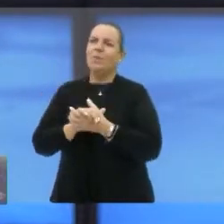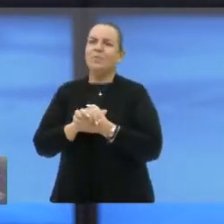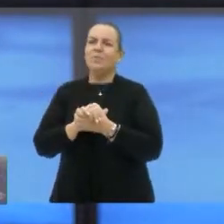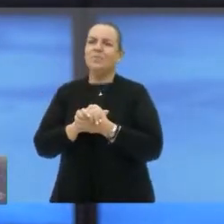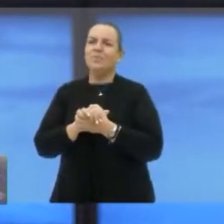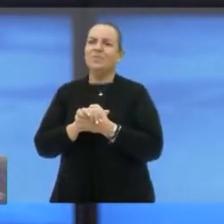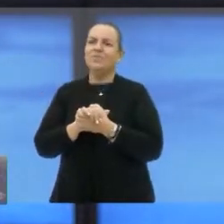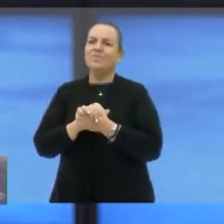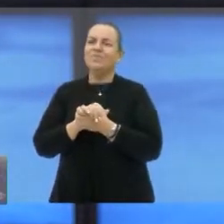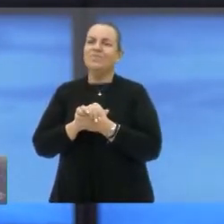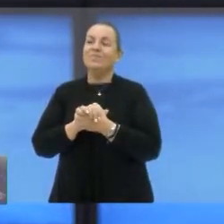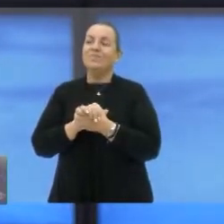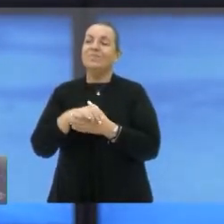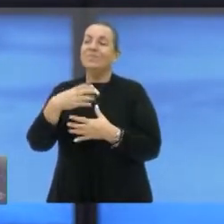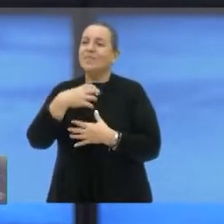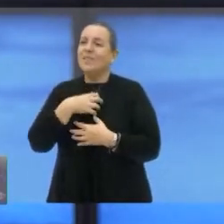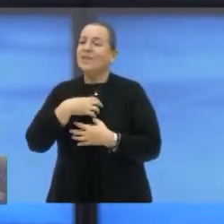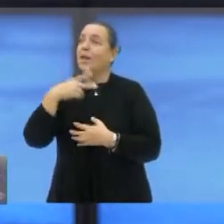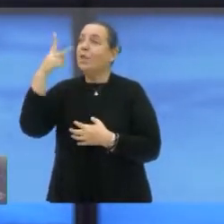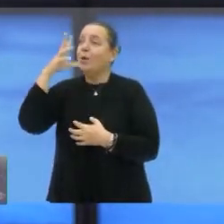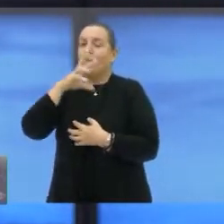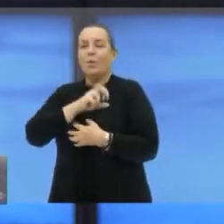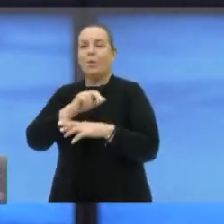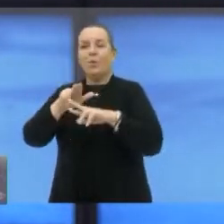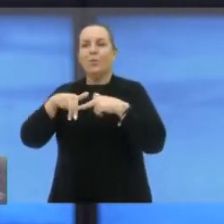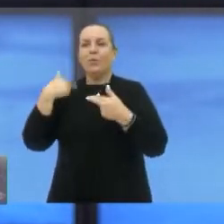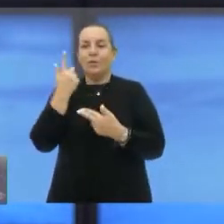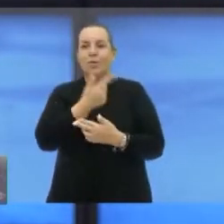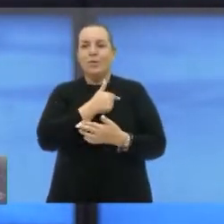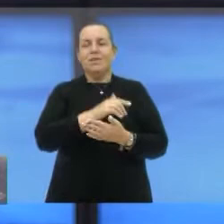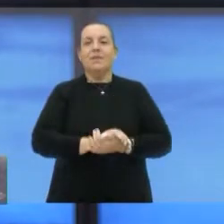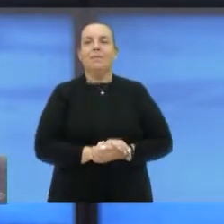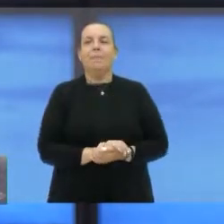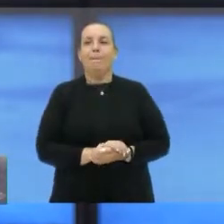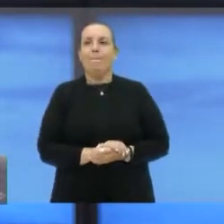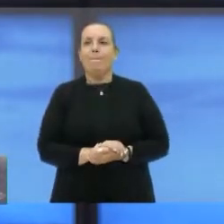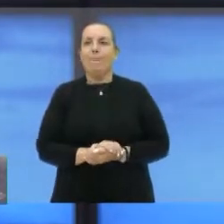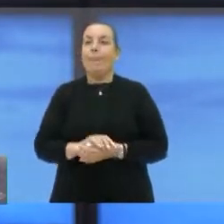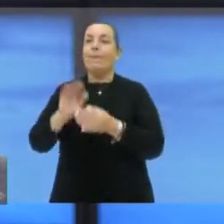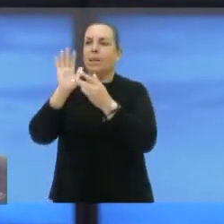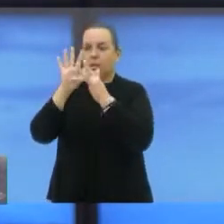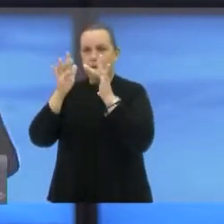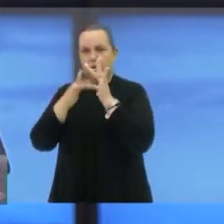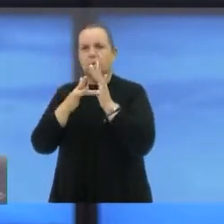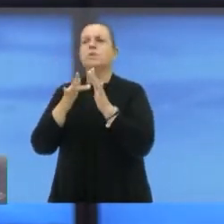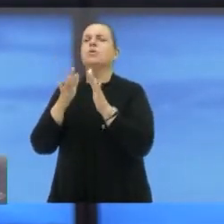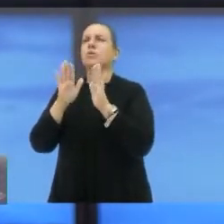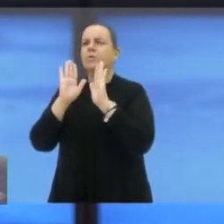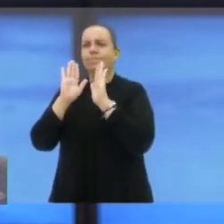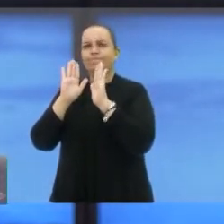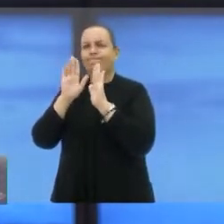como é bom já sentir o teu amor por nós. Cristo